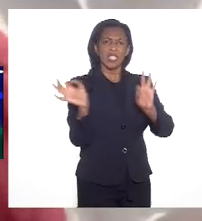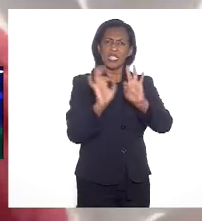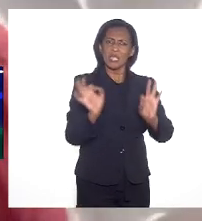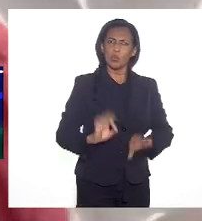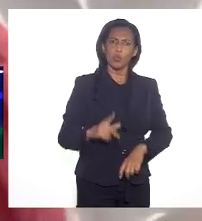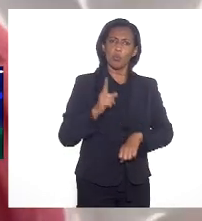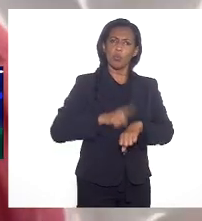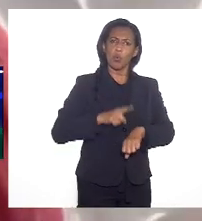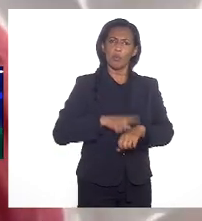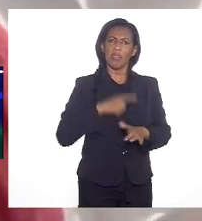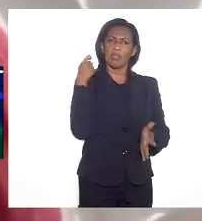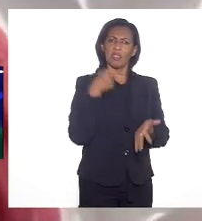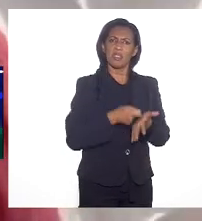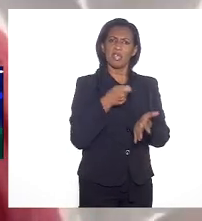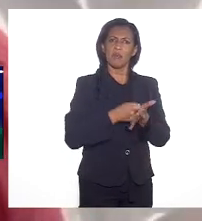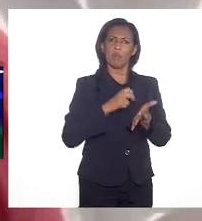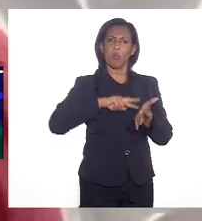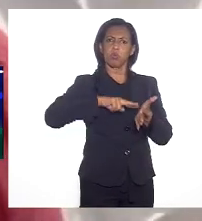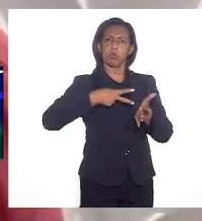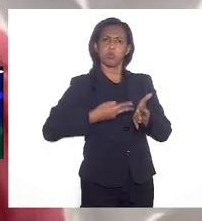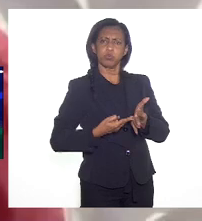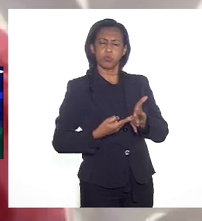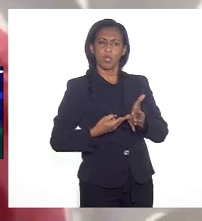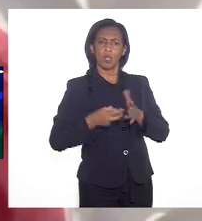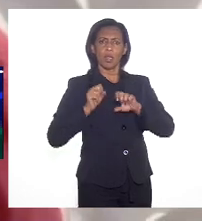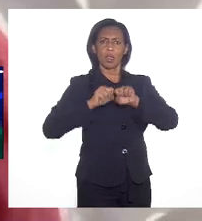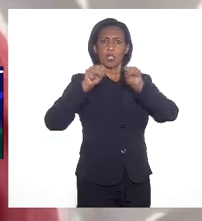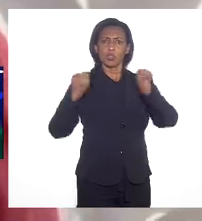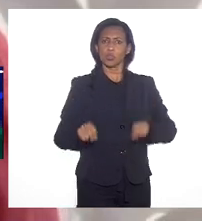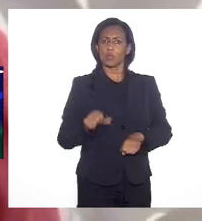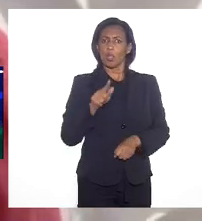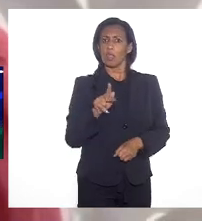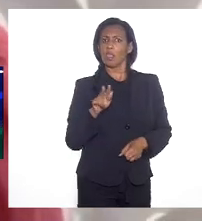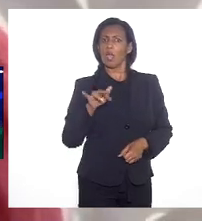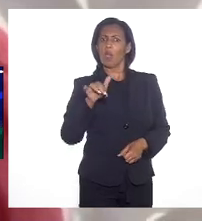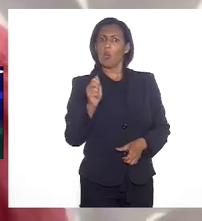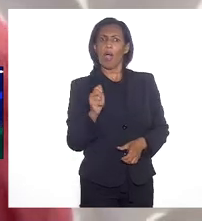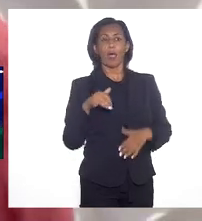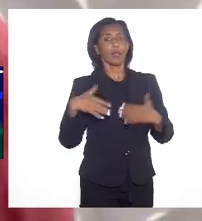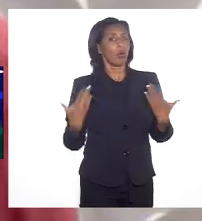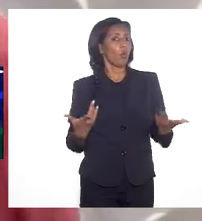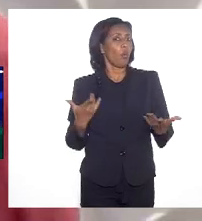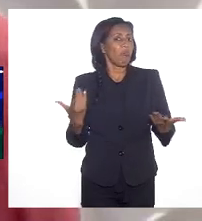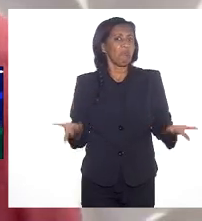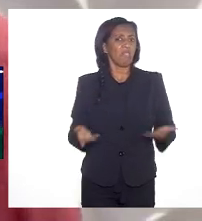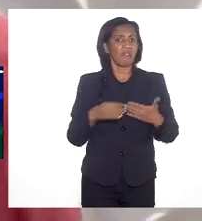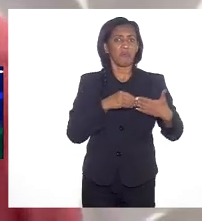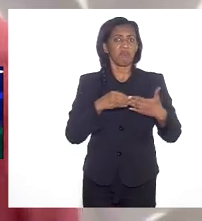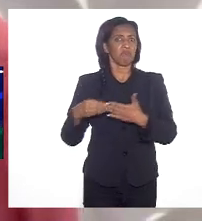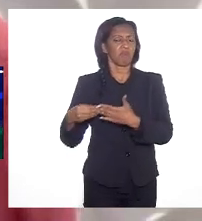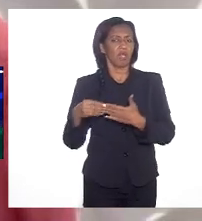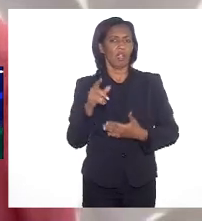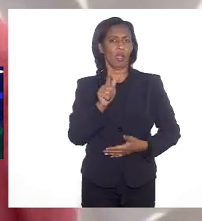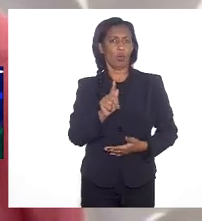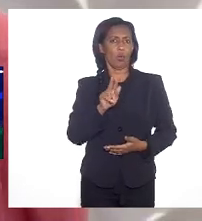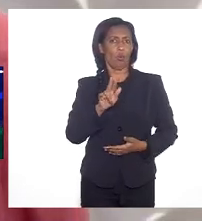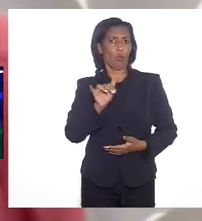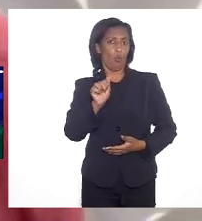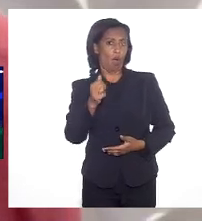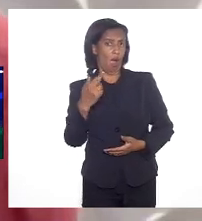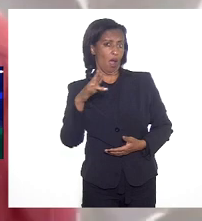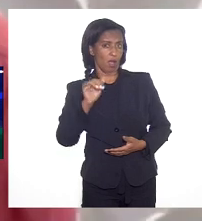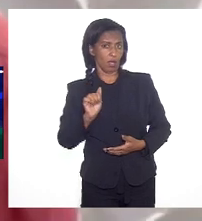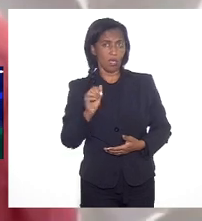determinando qualquer alteração na estrutura da guarda ou como devem conduzir as guardas. Ele está tão